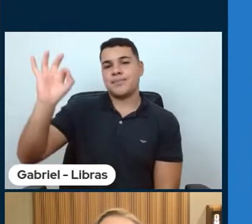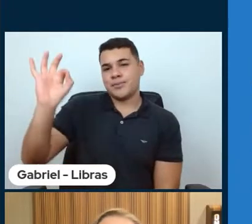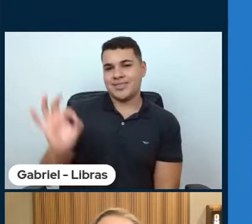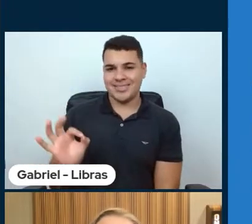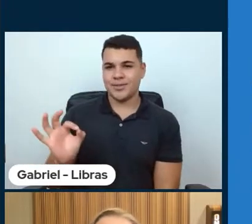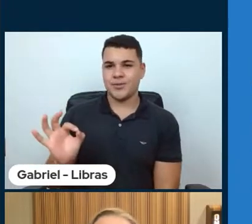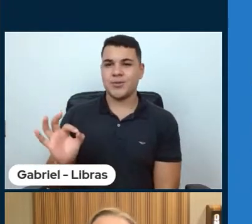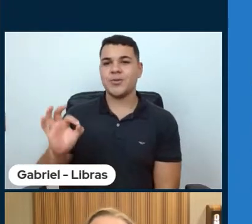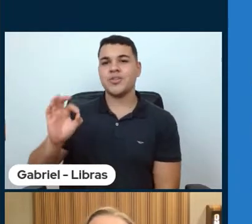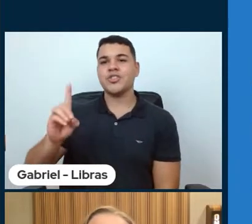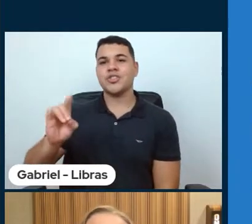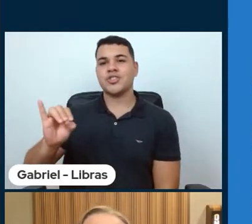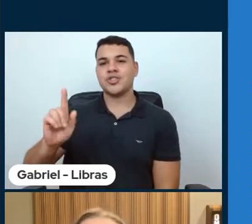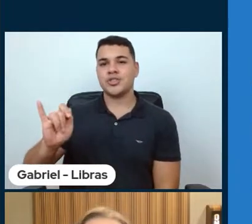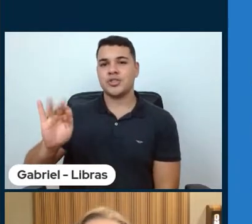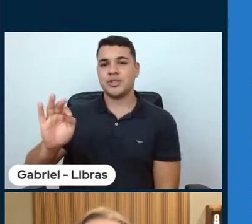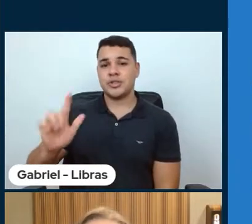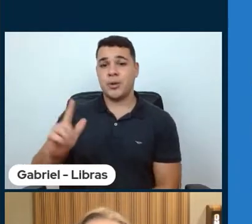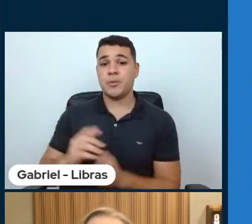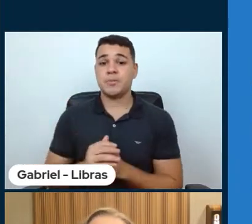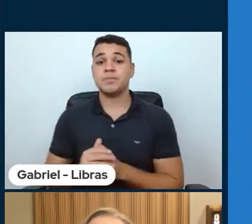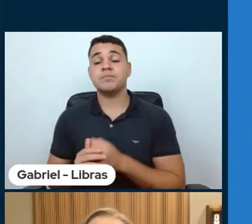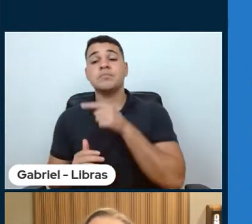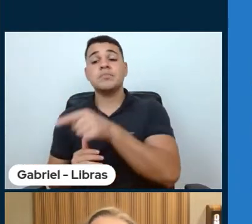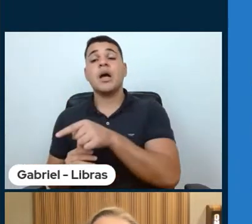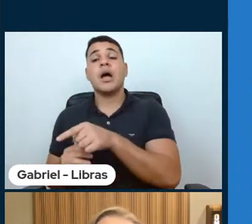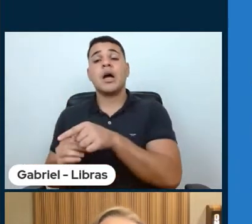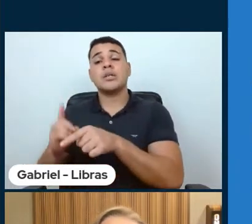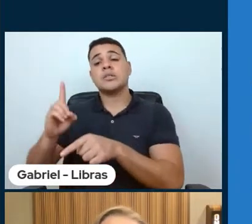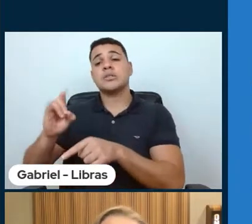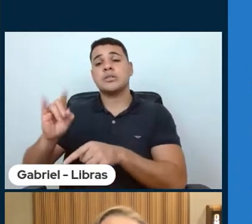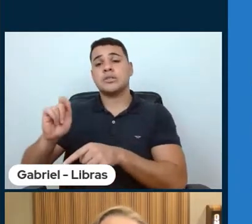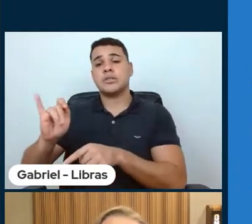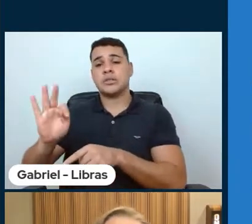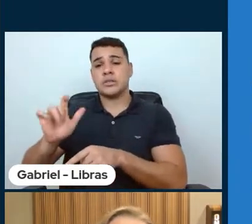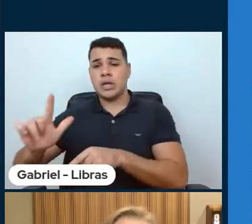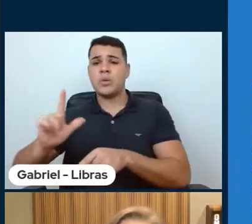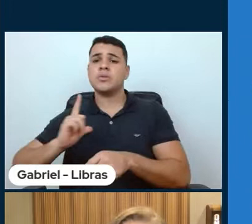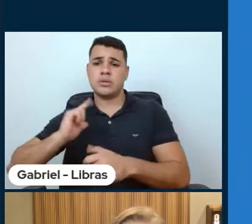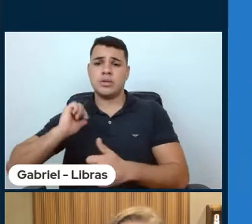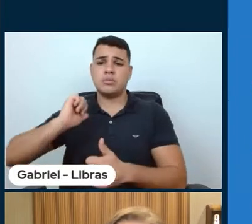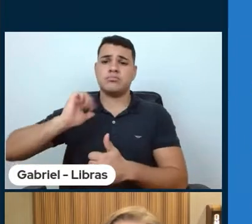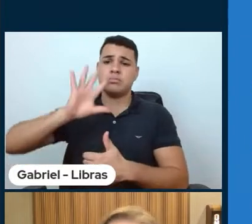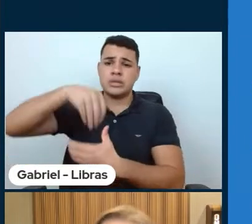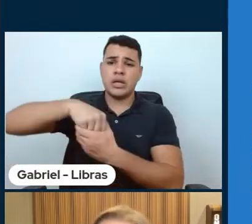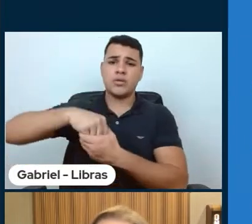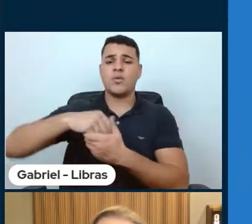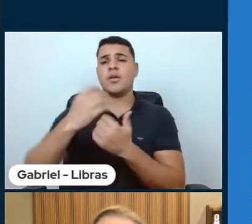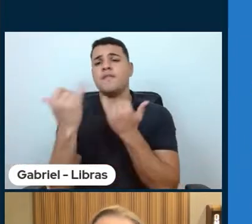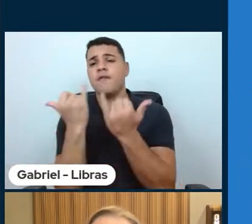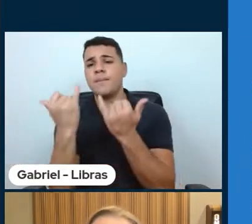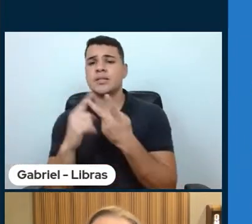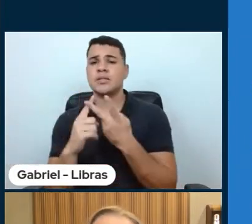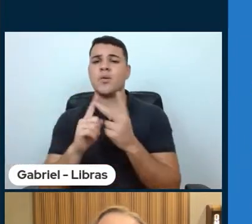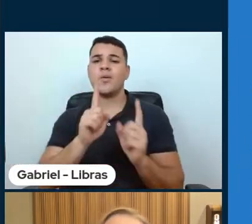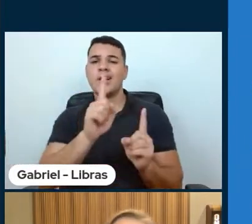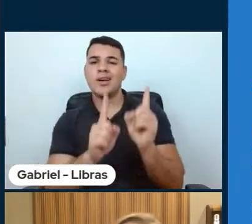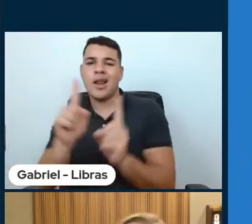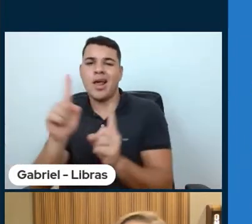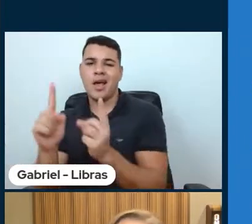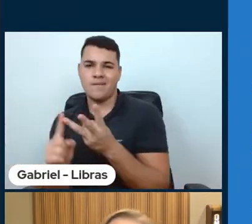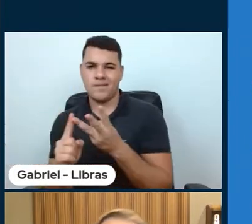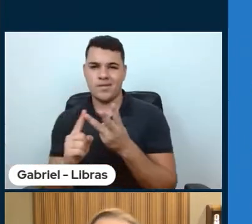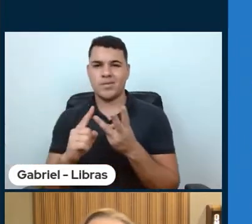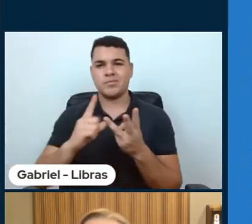gráficos e imagens ao mundo físico é o exemplo mais conhecido podem colocar em michetti é o